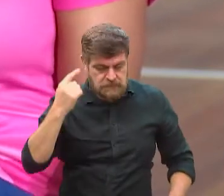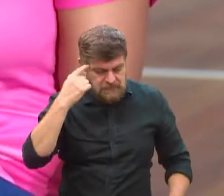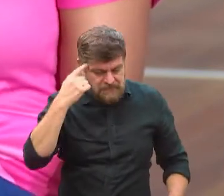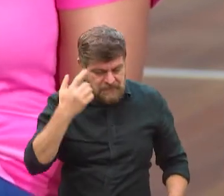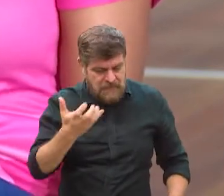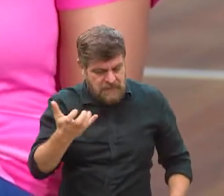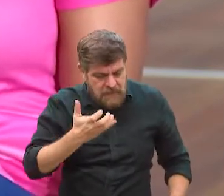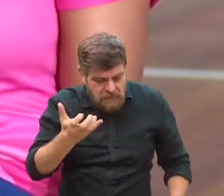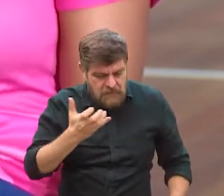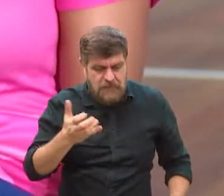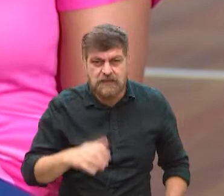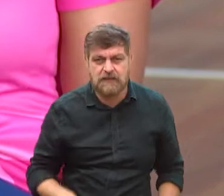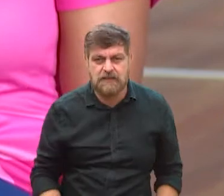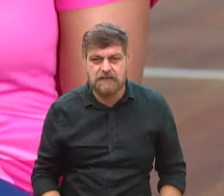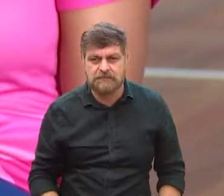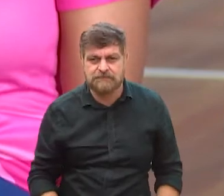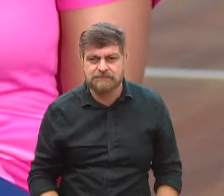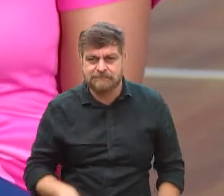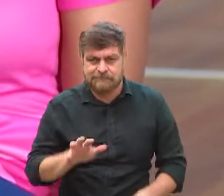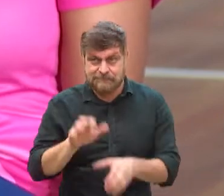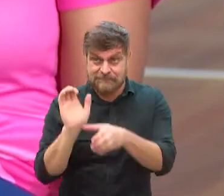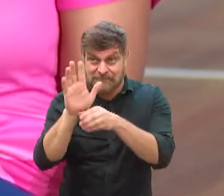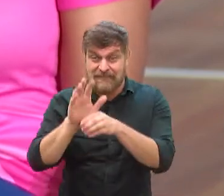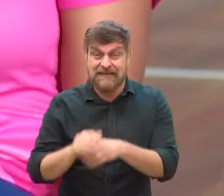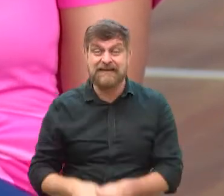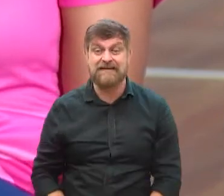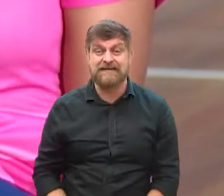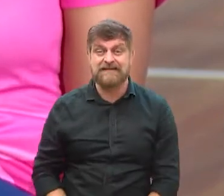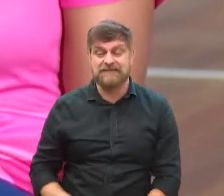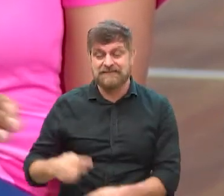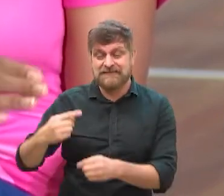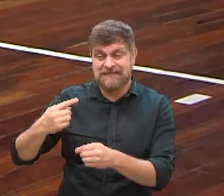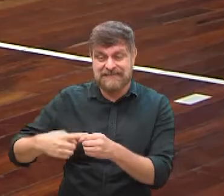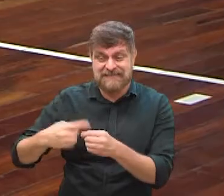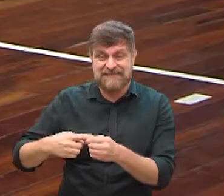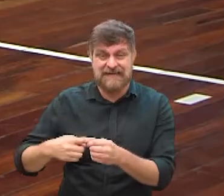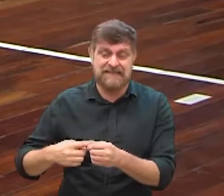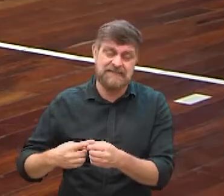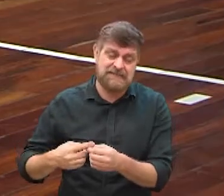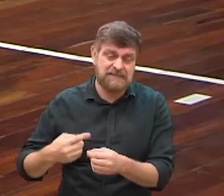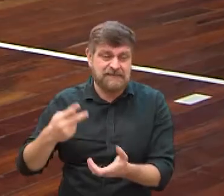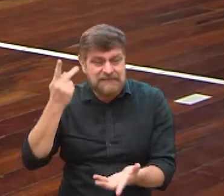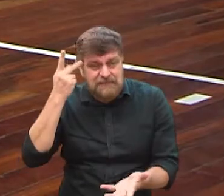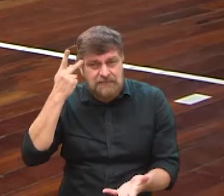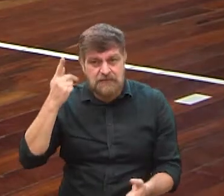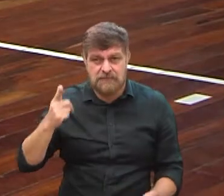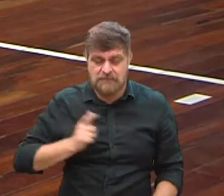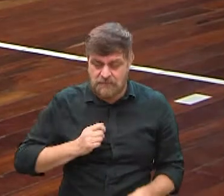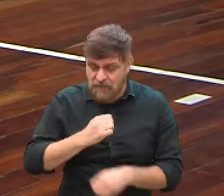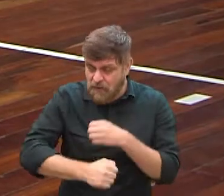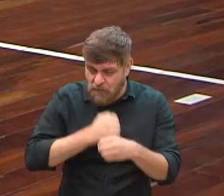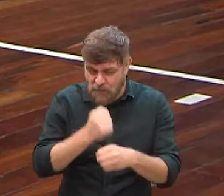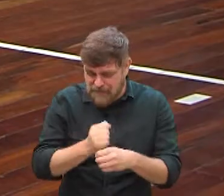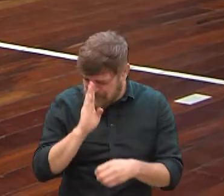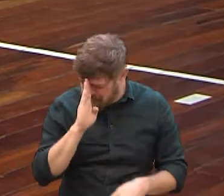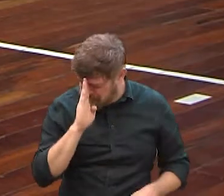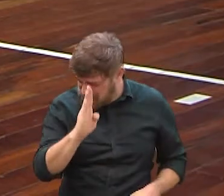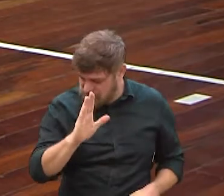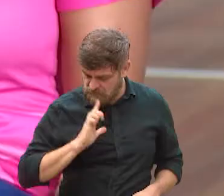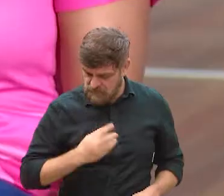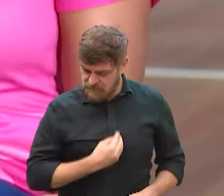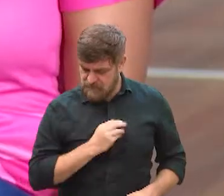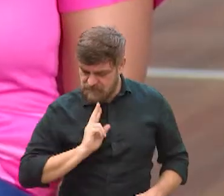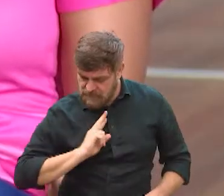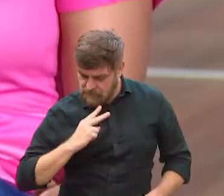algum time aqui em São Paulo, que foi o ano assim divisor de águas que eu falo, né? Que eu falei,